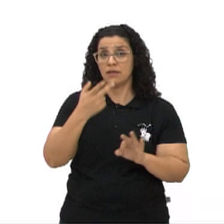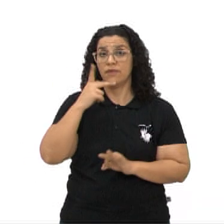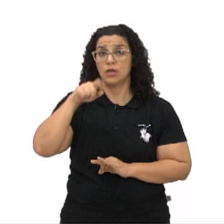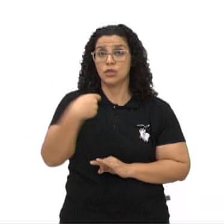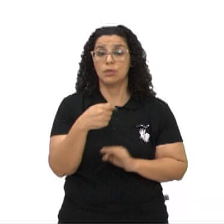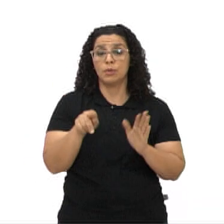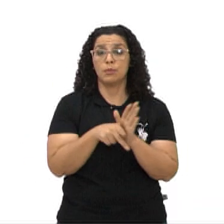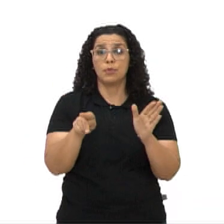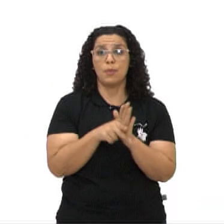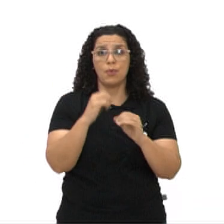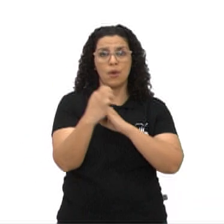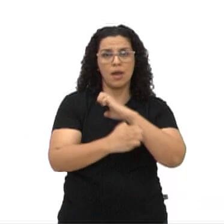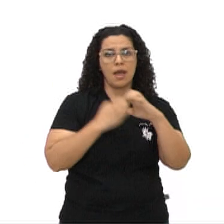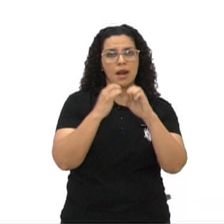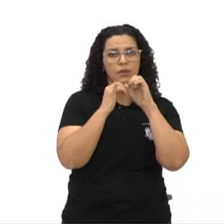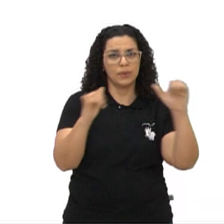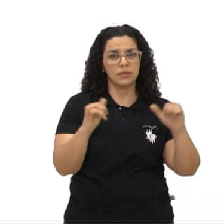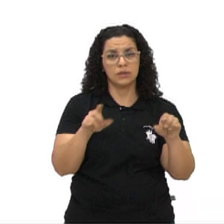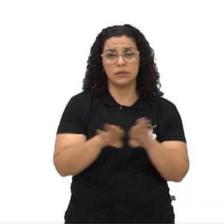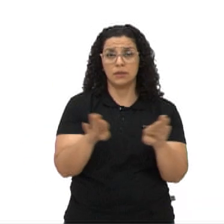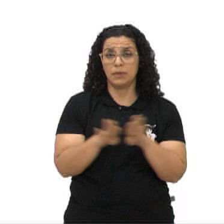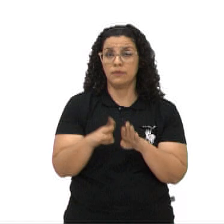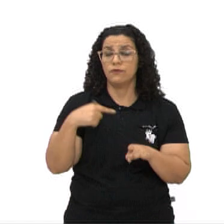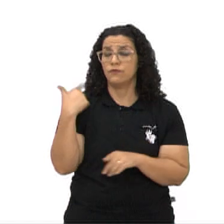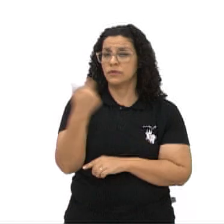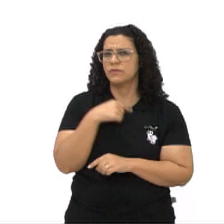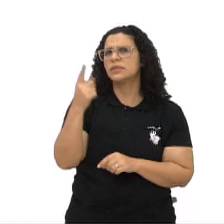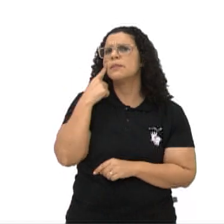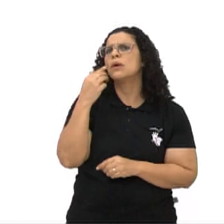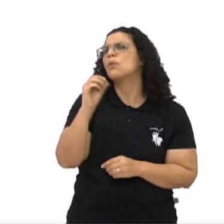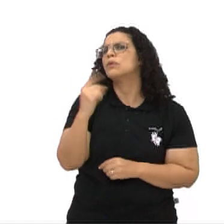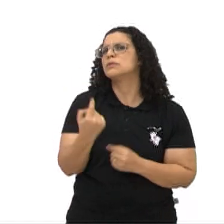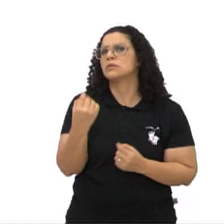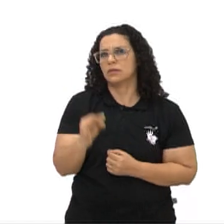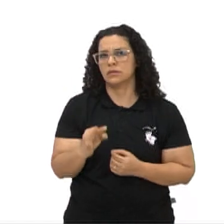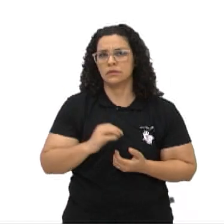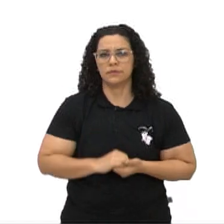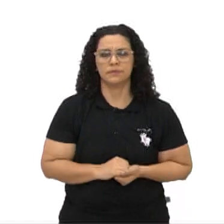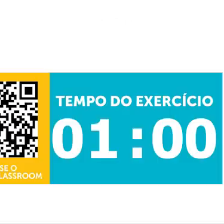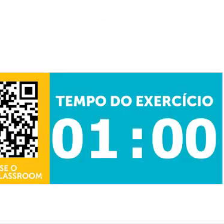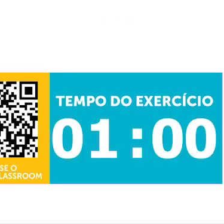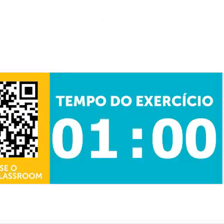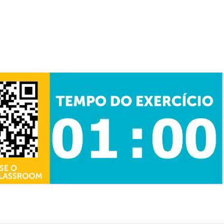sobre a eletrólise. Temos as opções e quero saber qual é a correta.